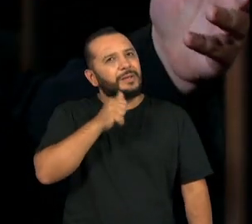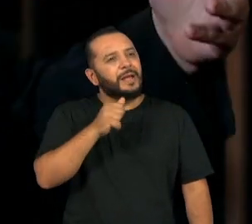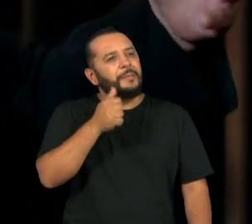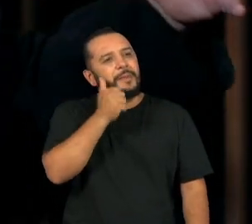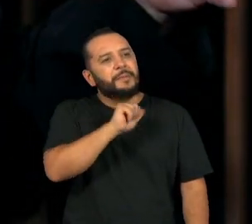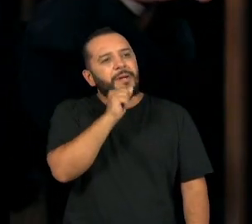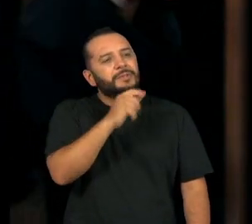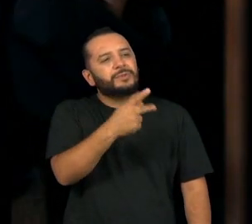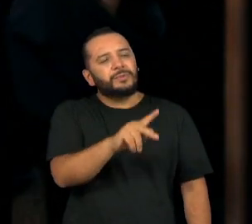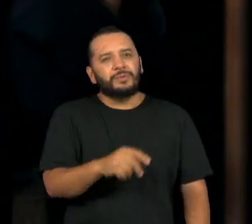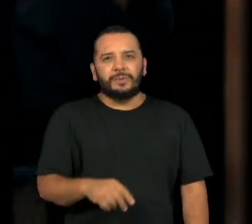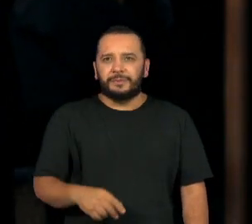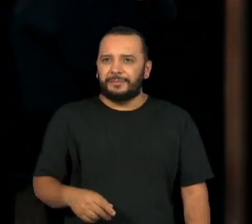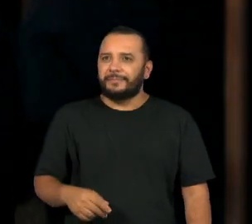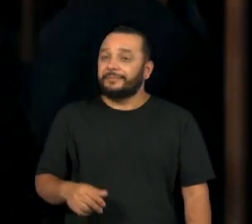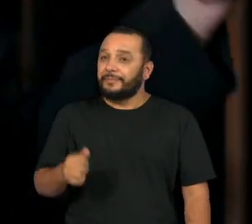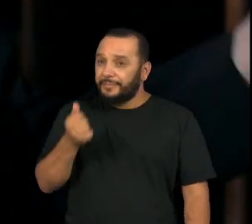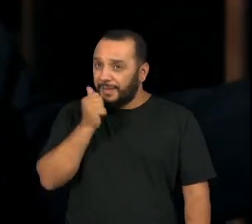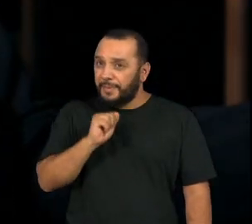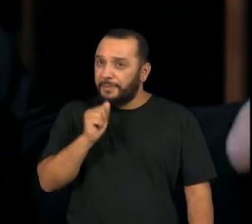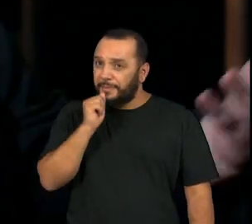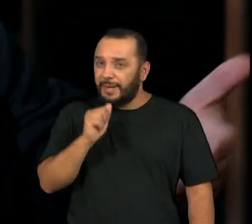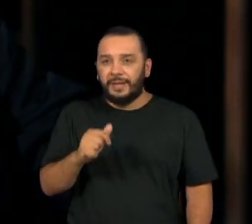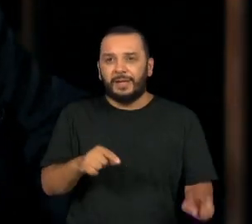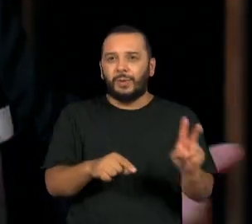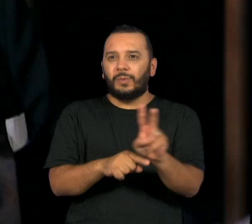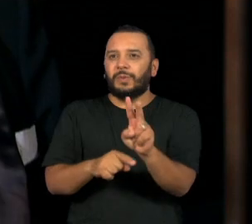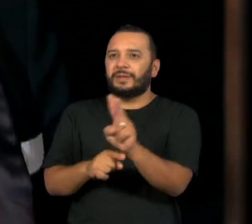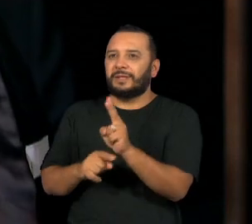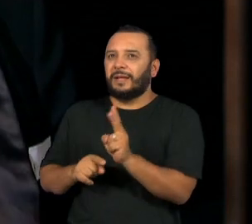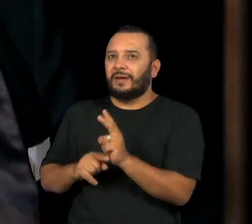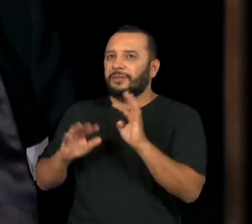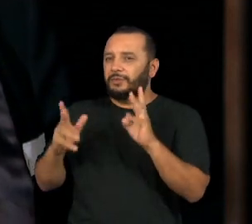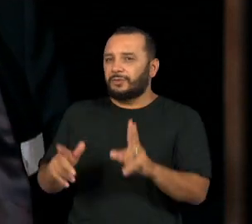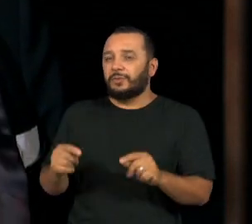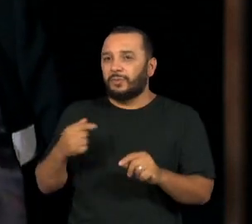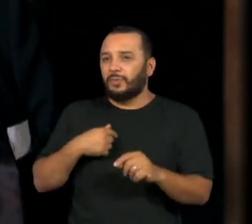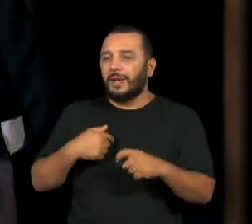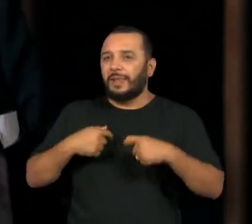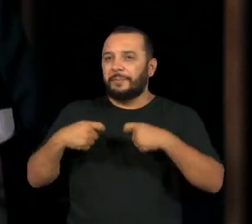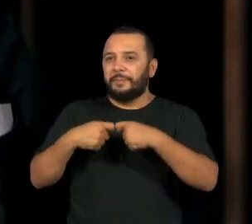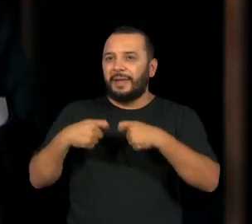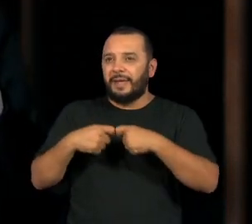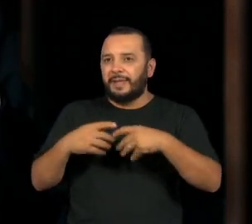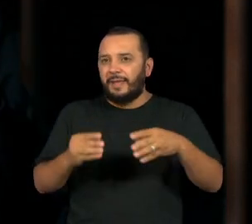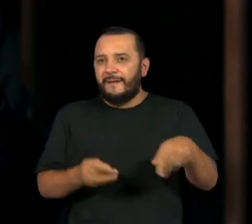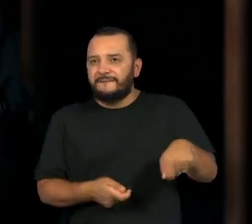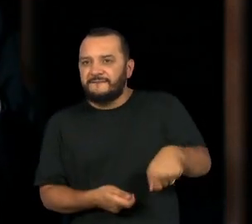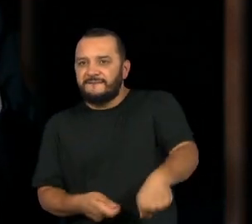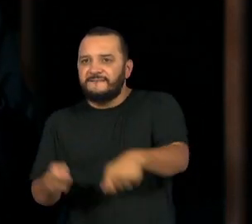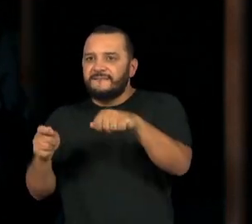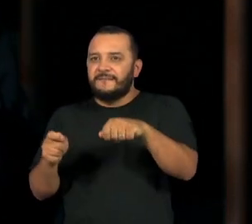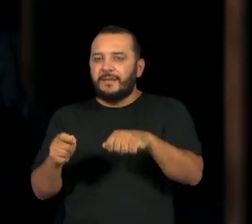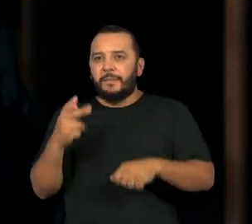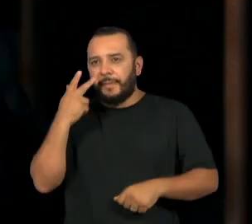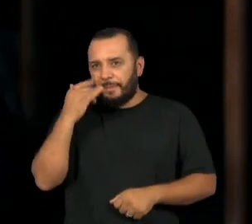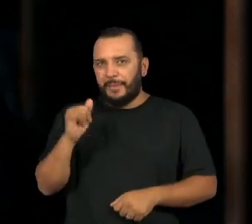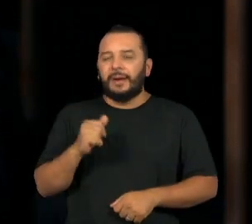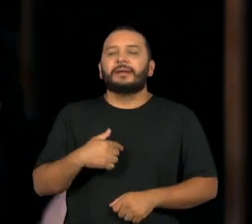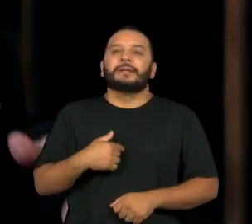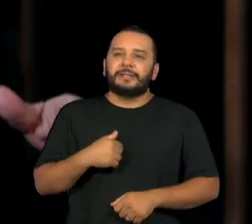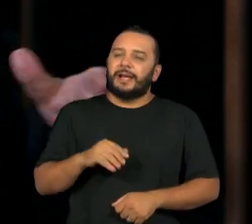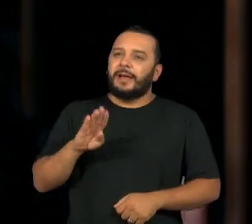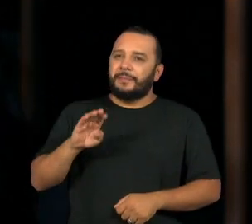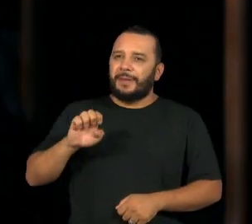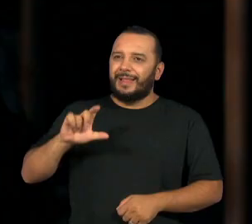mãe, ela cuidava de tudo. Ela botava meia no meu pai, né? Então, Belinha, você conheceu, ela